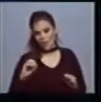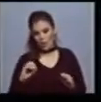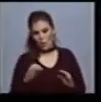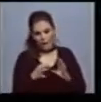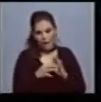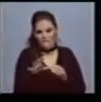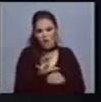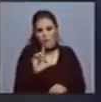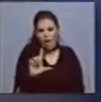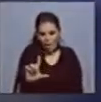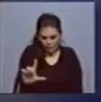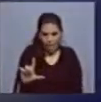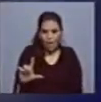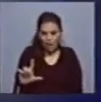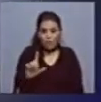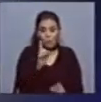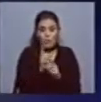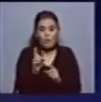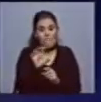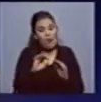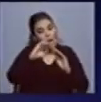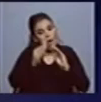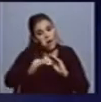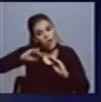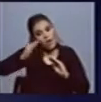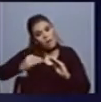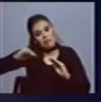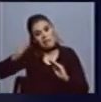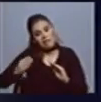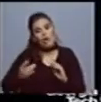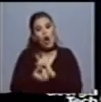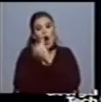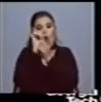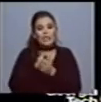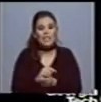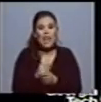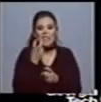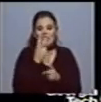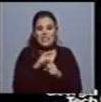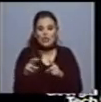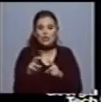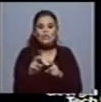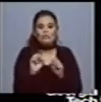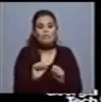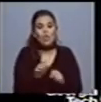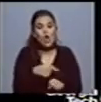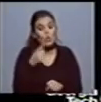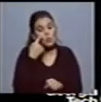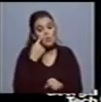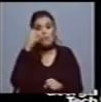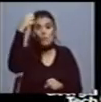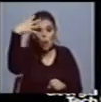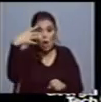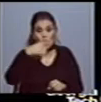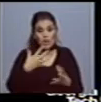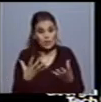porquê em forma de L? Porque as ondas gravitacionais, ao contrário daquela radiação eletromagnética que estamos habituados, que conhecemos, a luz que nós estamos a receber